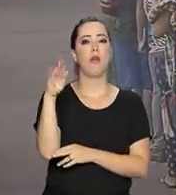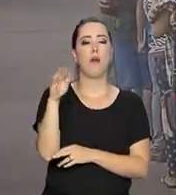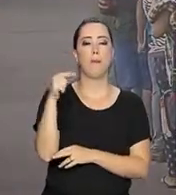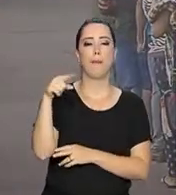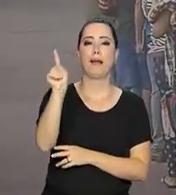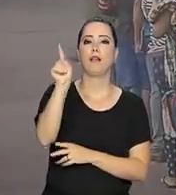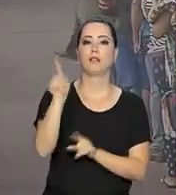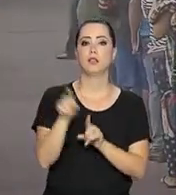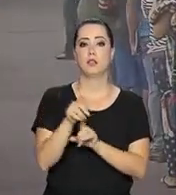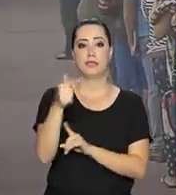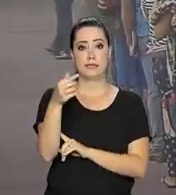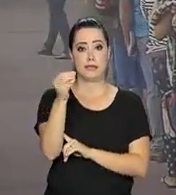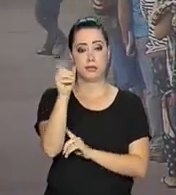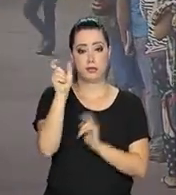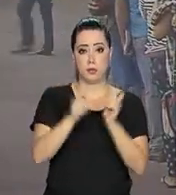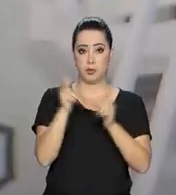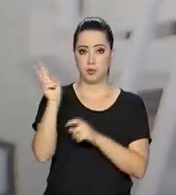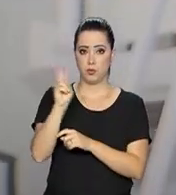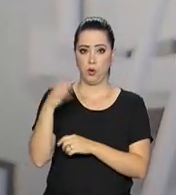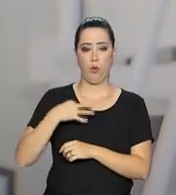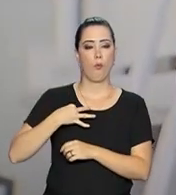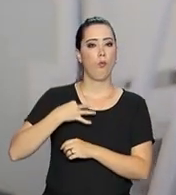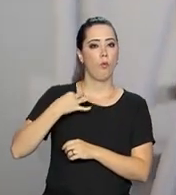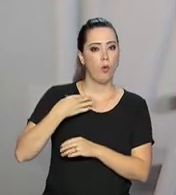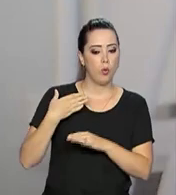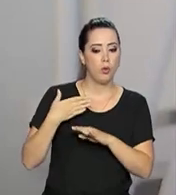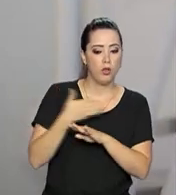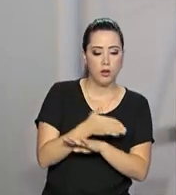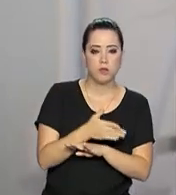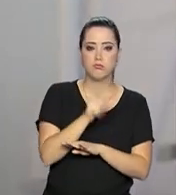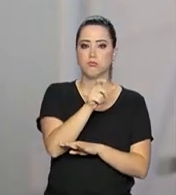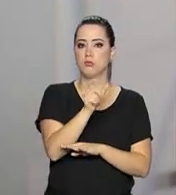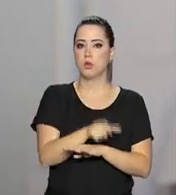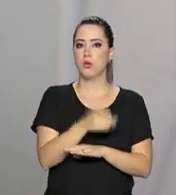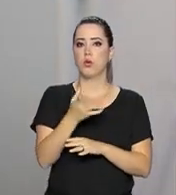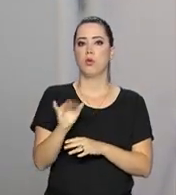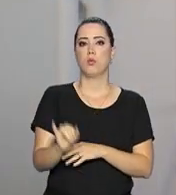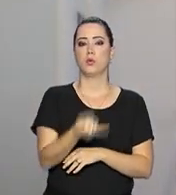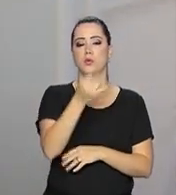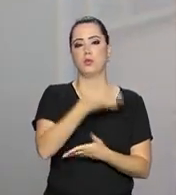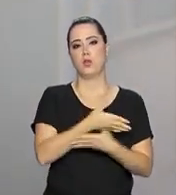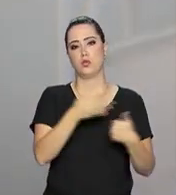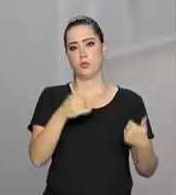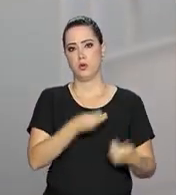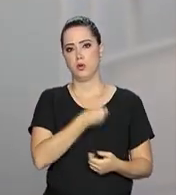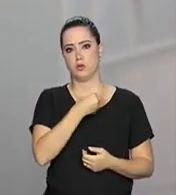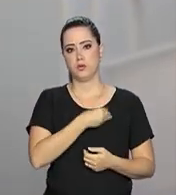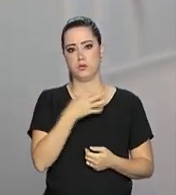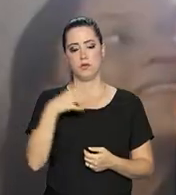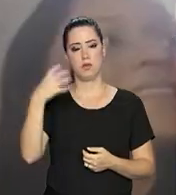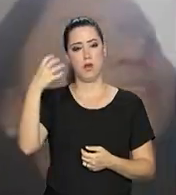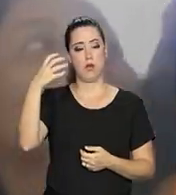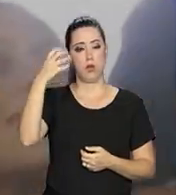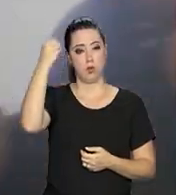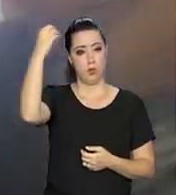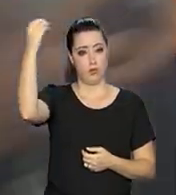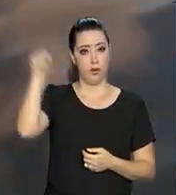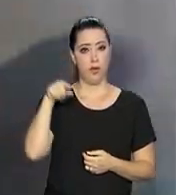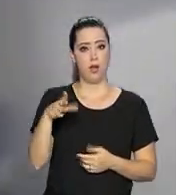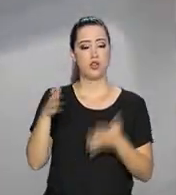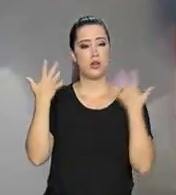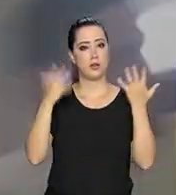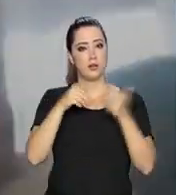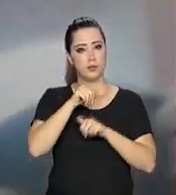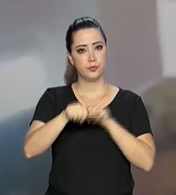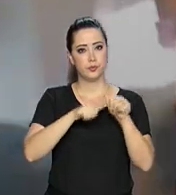imigrantes venezuelanos embarcaram voluntariamente em busca de melhores condições de vida. Durante o voo, eles demonstraram alegria e esperança em